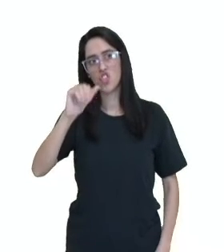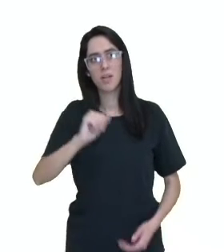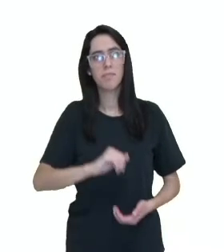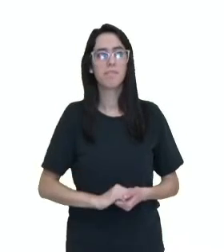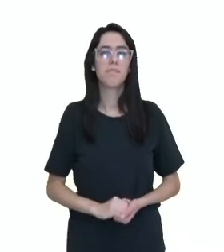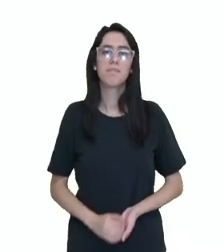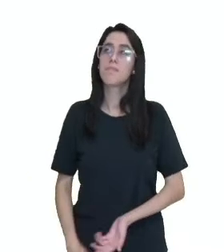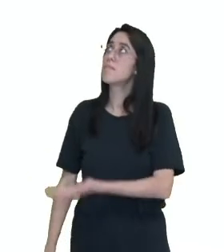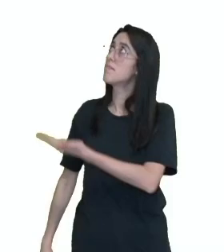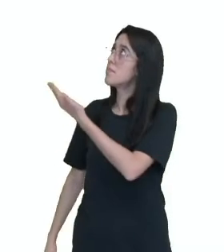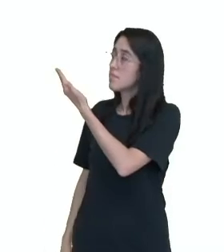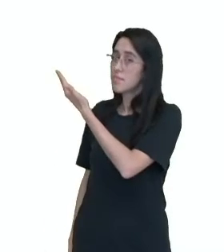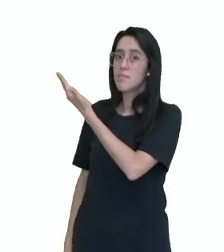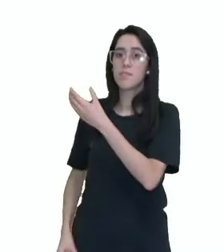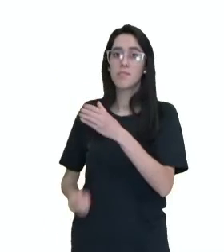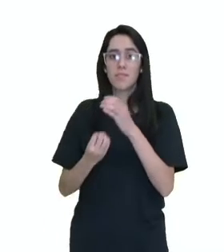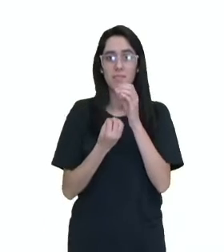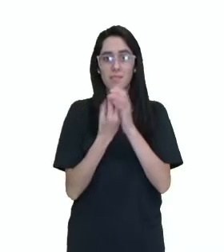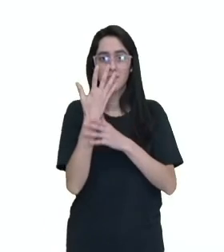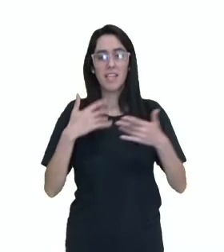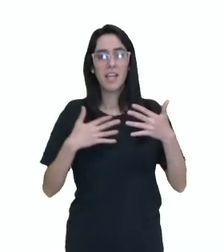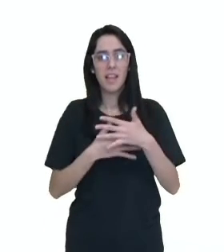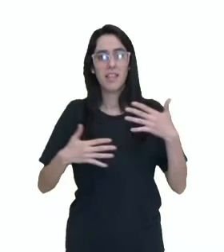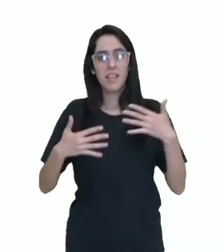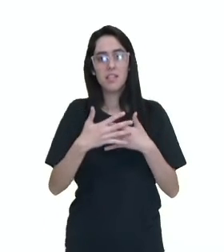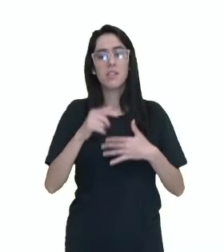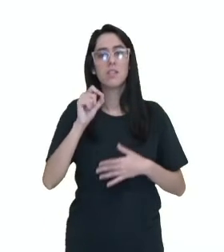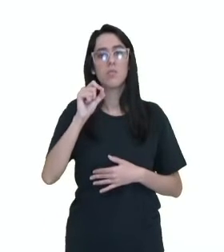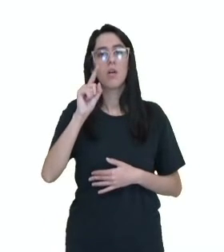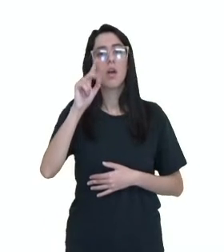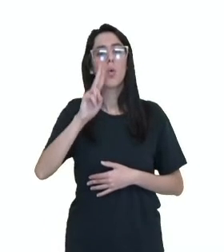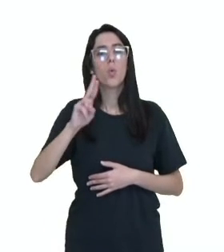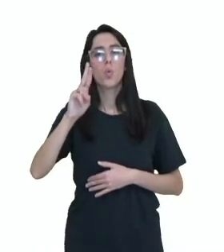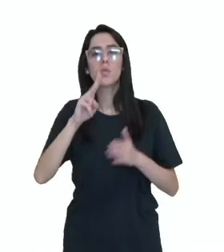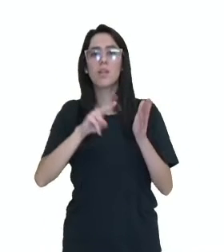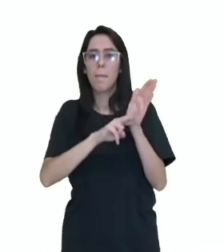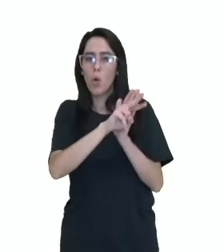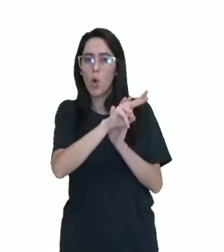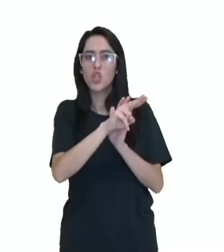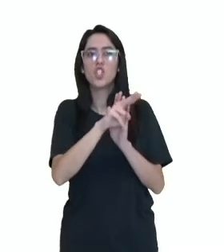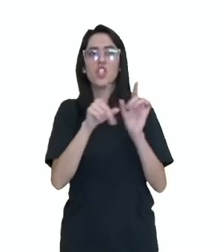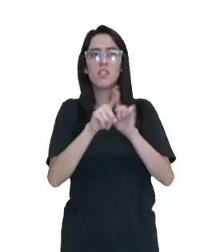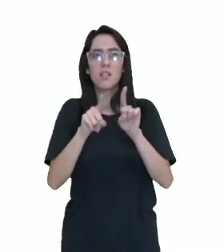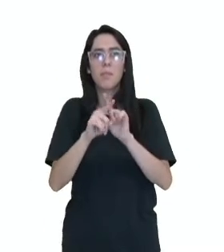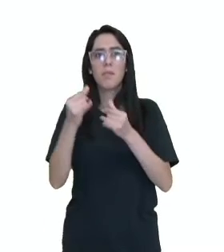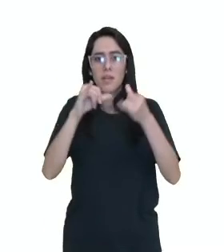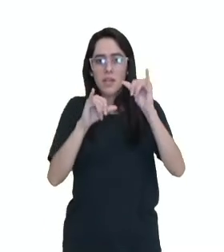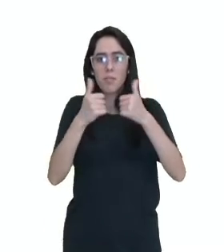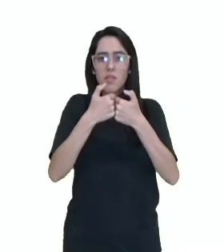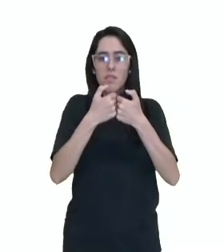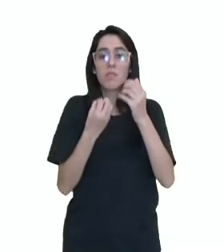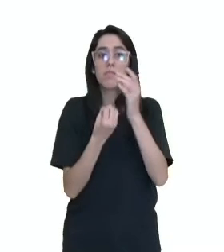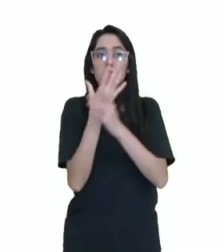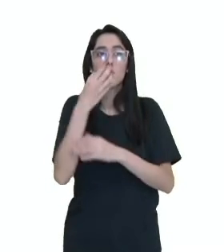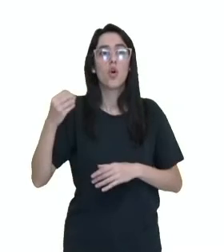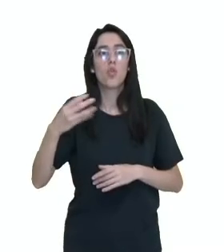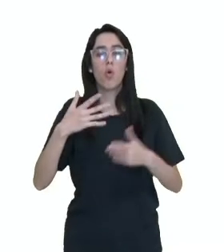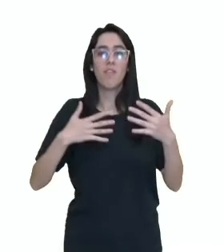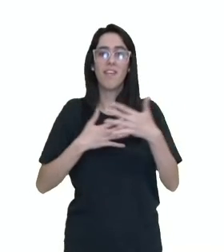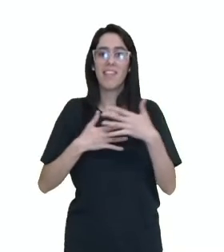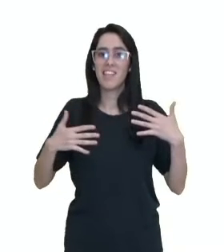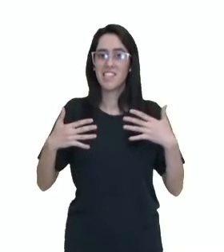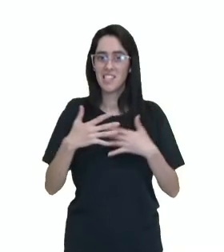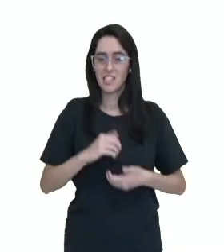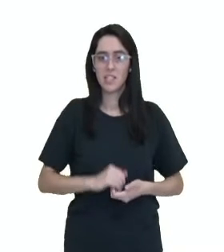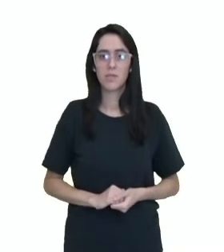de tecidos é uma ciência que utiliza a biologia, química e física para produzir tecidos artificiais.